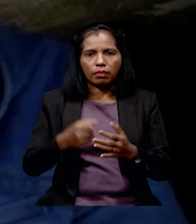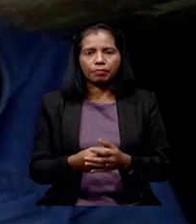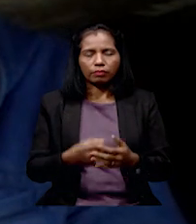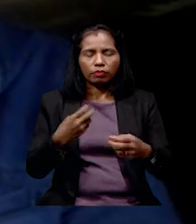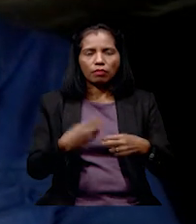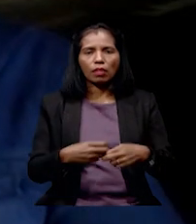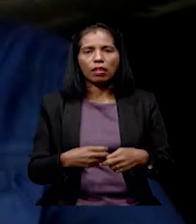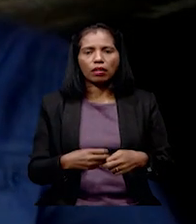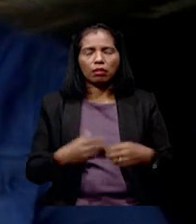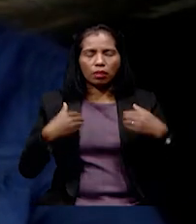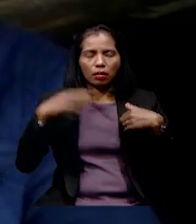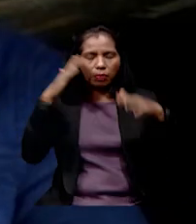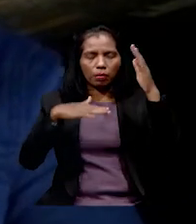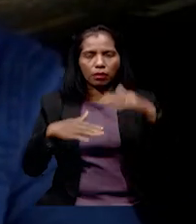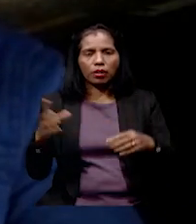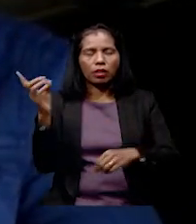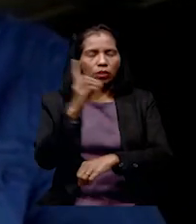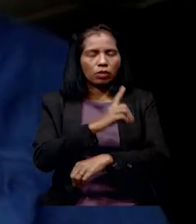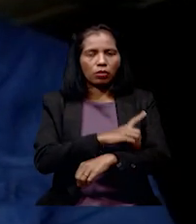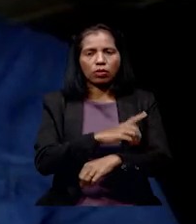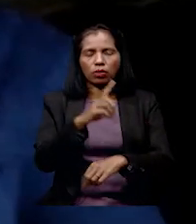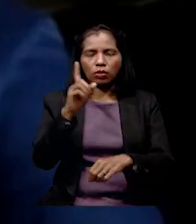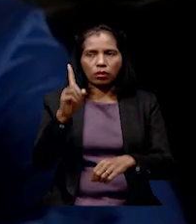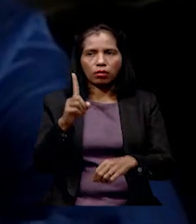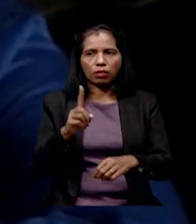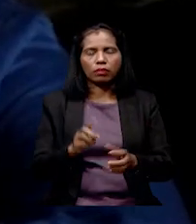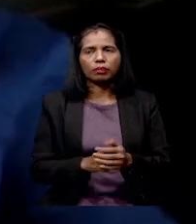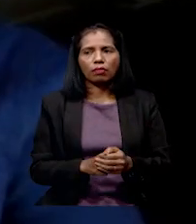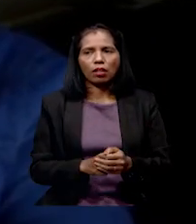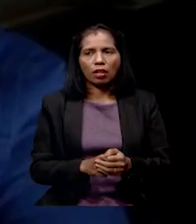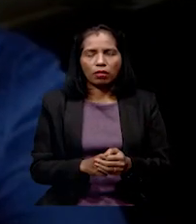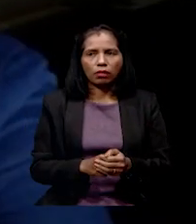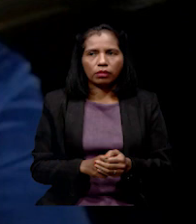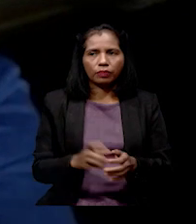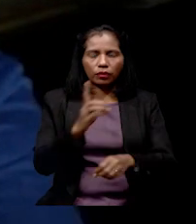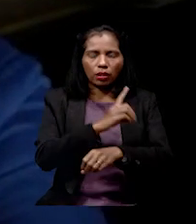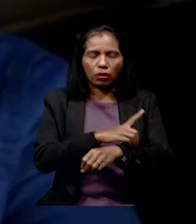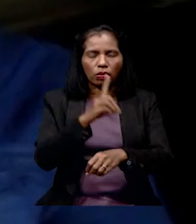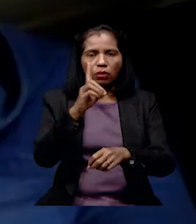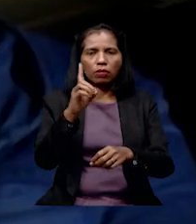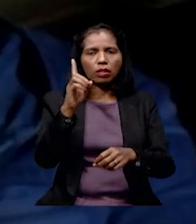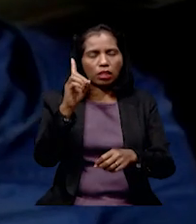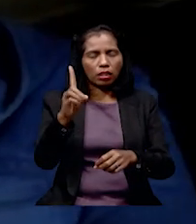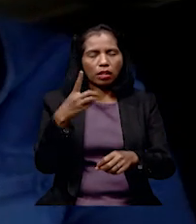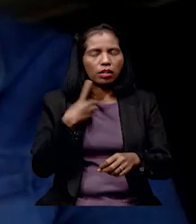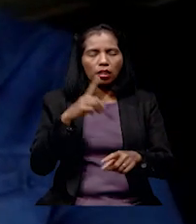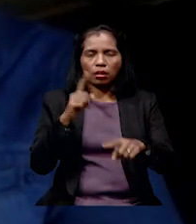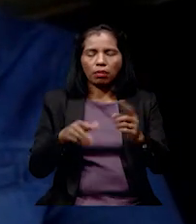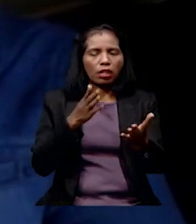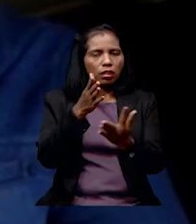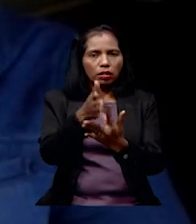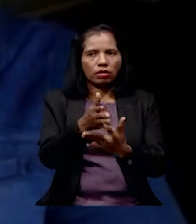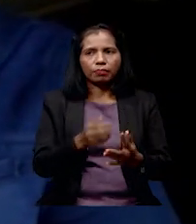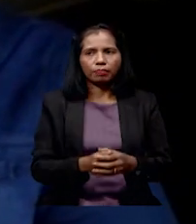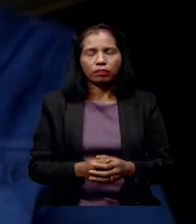asa laos lorong tomak mebe asa setengah hari det maka kontestan se lorong tomok na senti ita la bele asia suba mai nebe